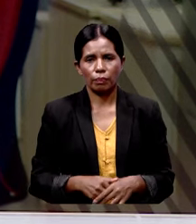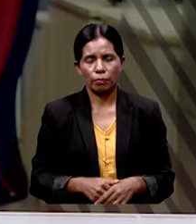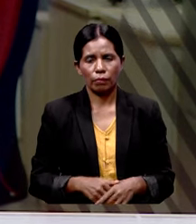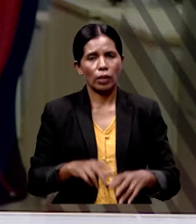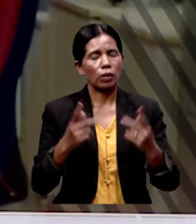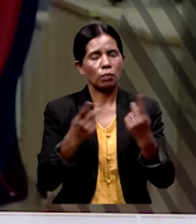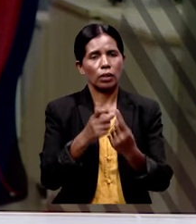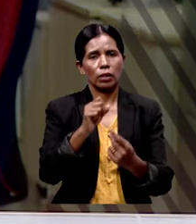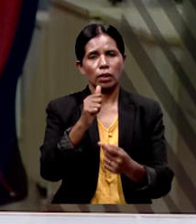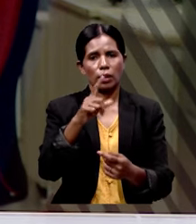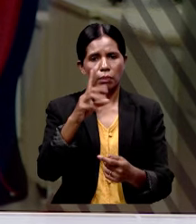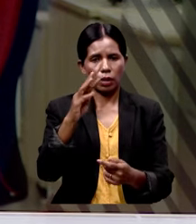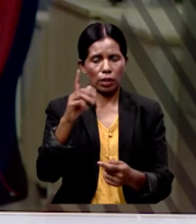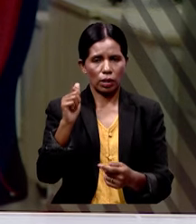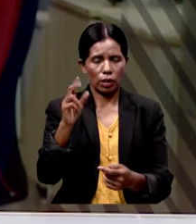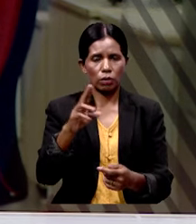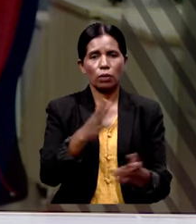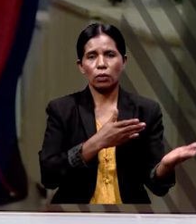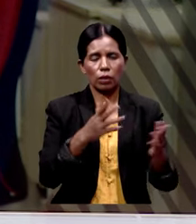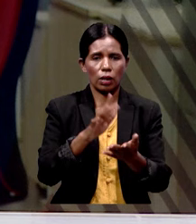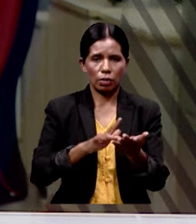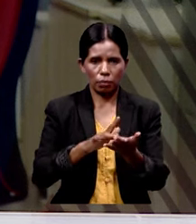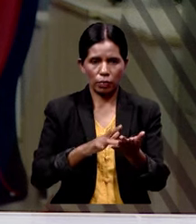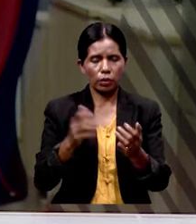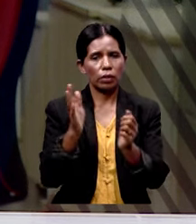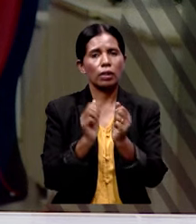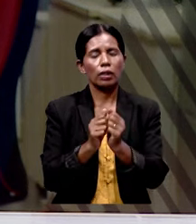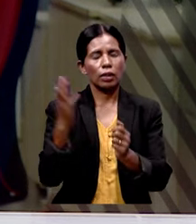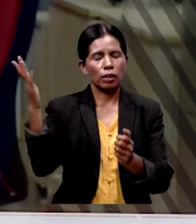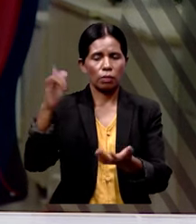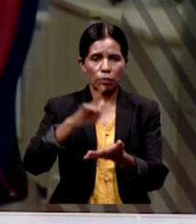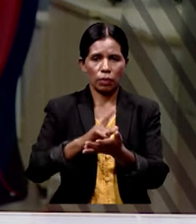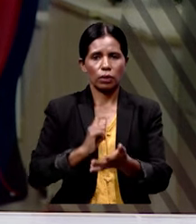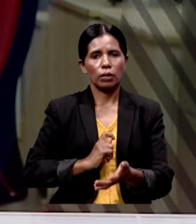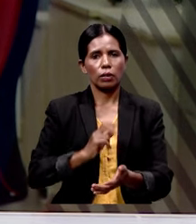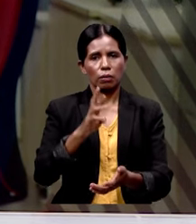Companhia Salimágua Tamonaimuru, contentor tolo, Iha Porto Tíber.